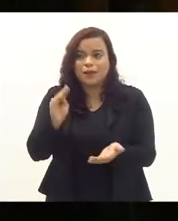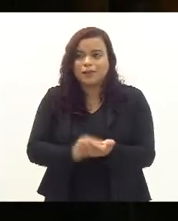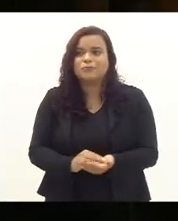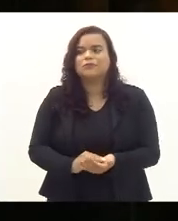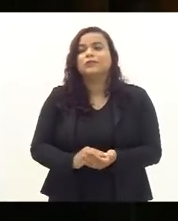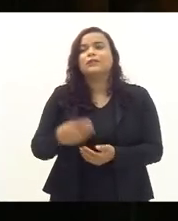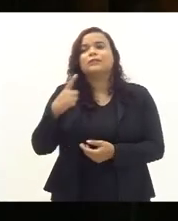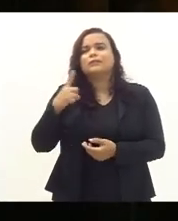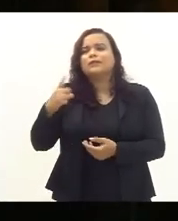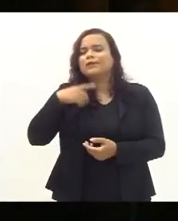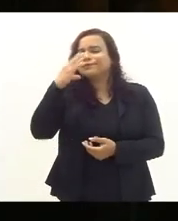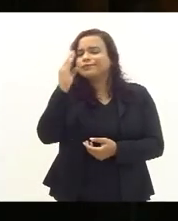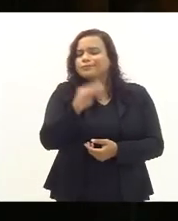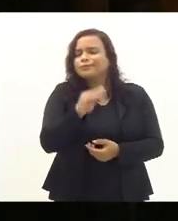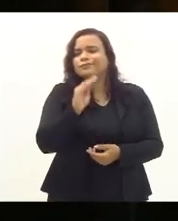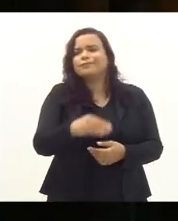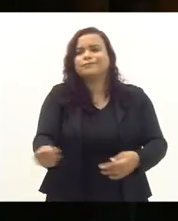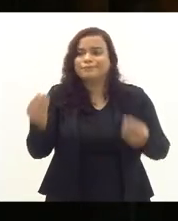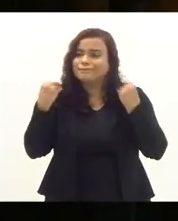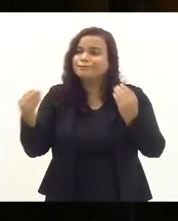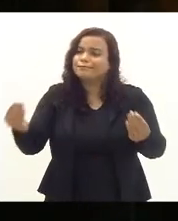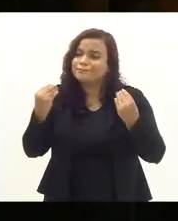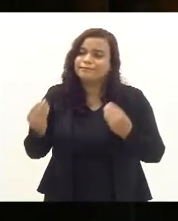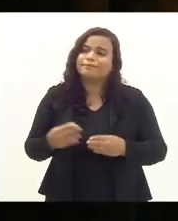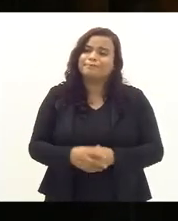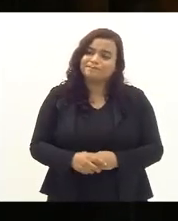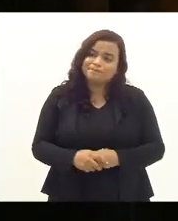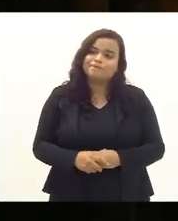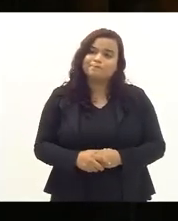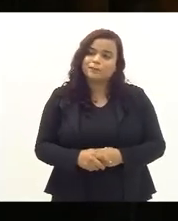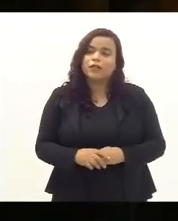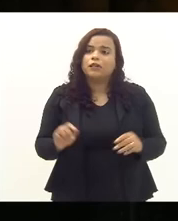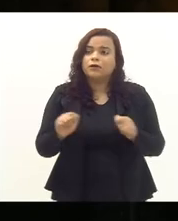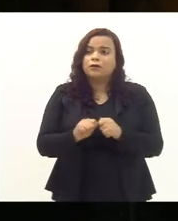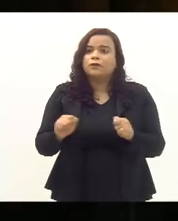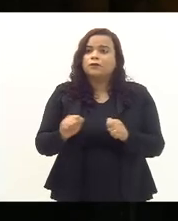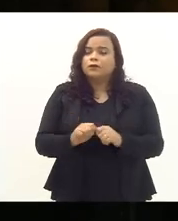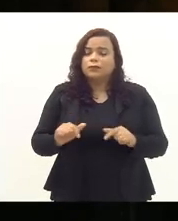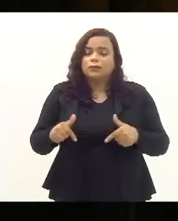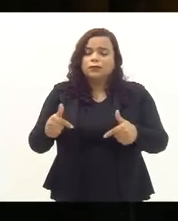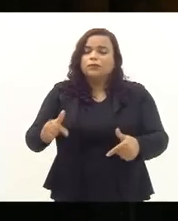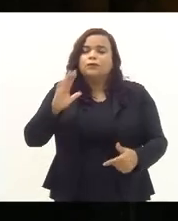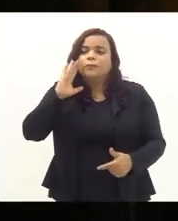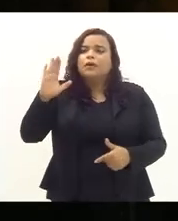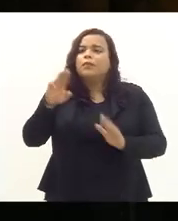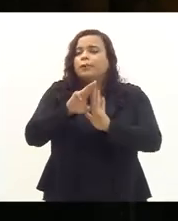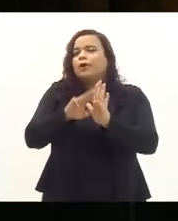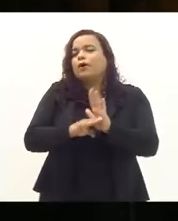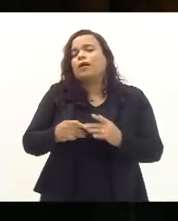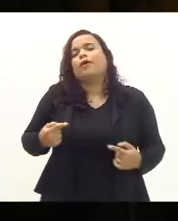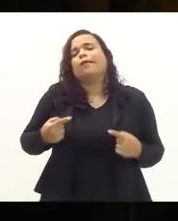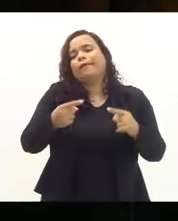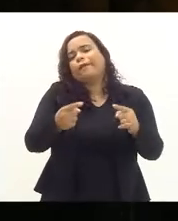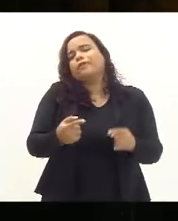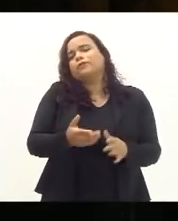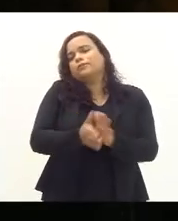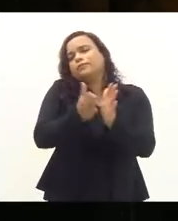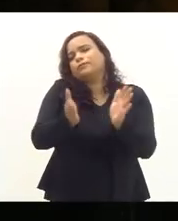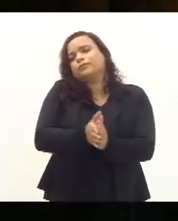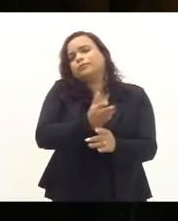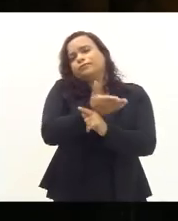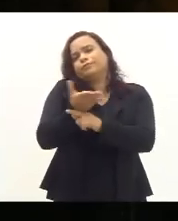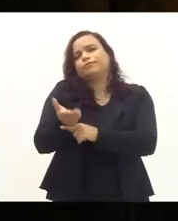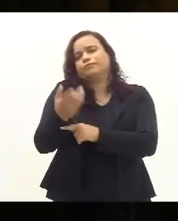completamente absurda com relação à execução do principal programa de enfrentamento da miséria no estado do Rio de